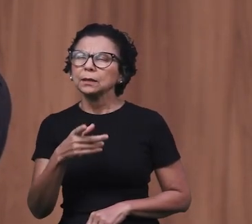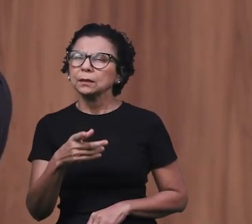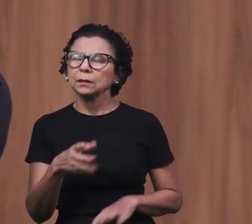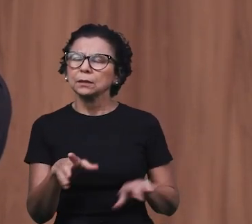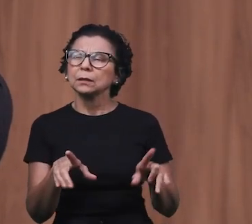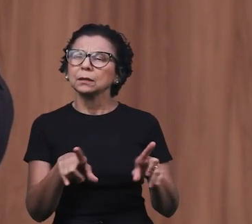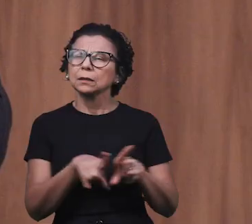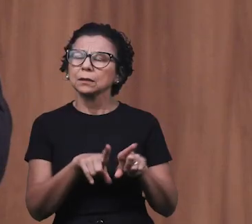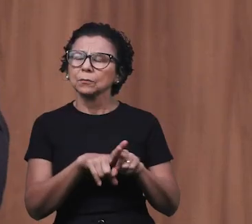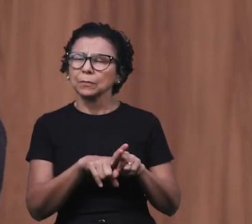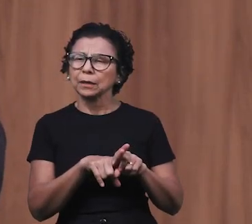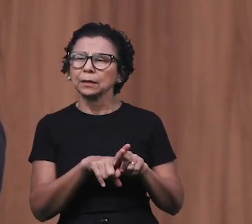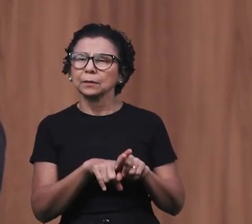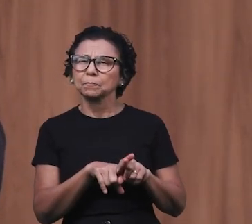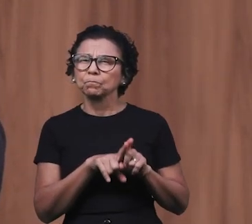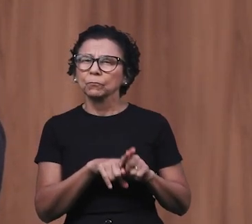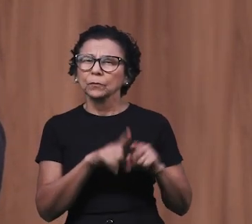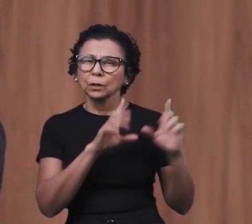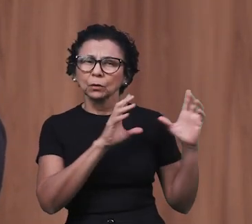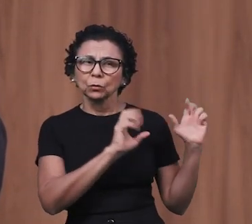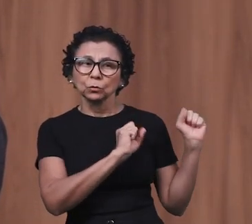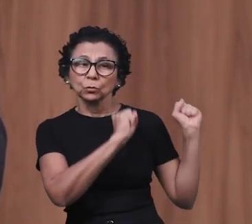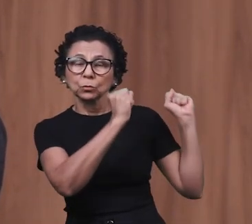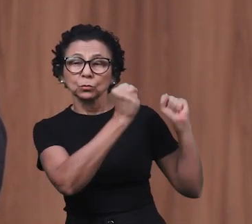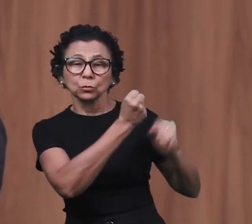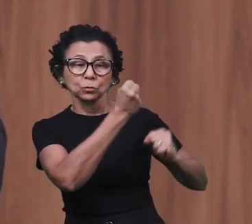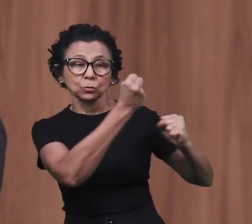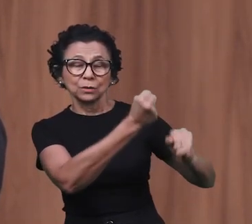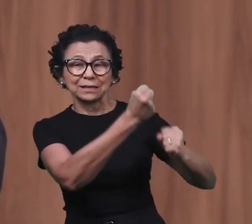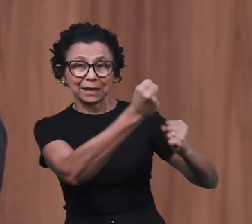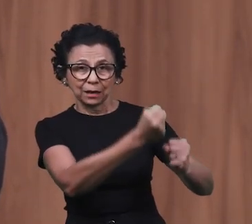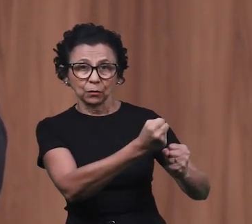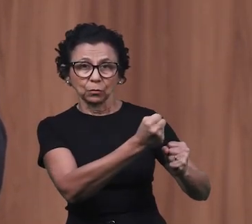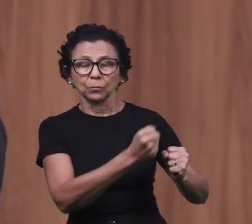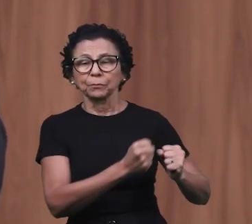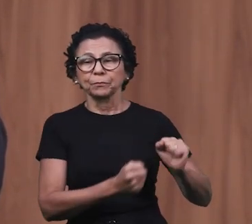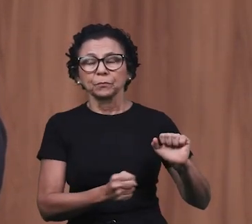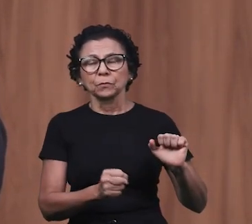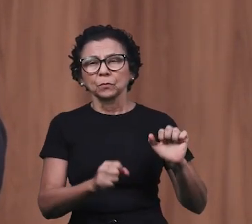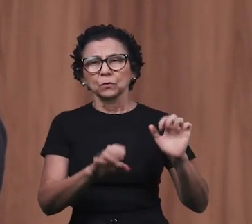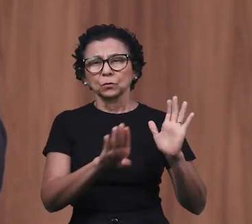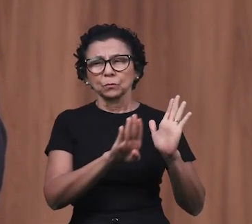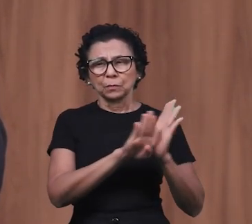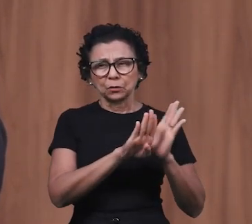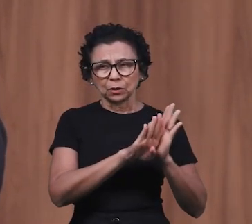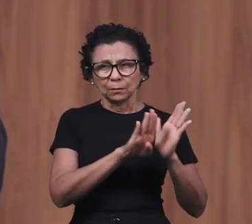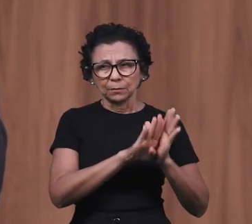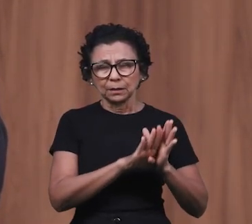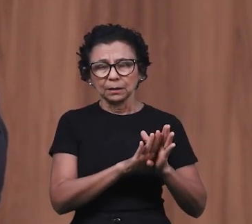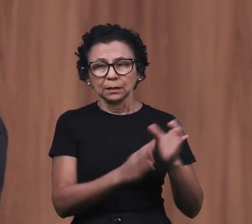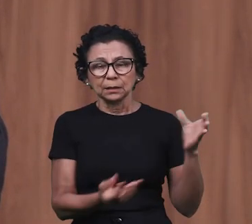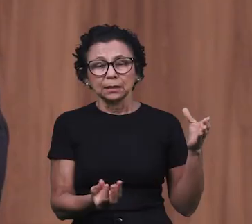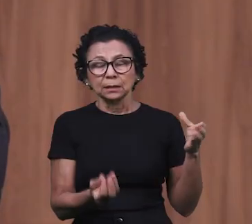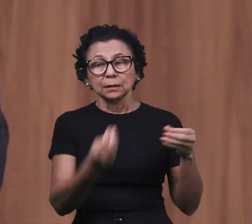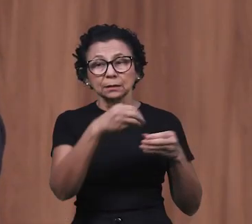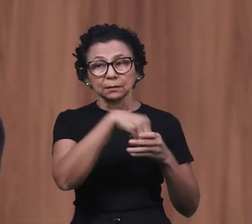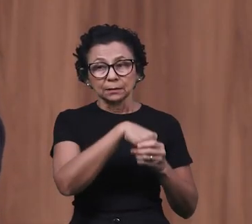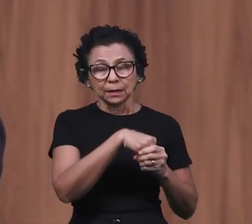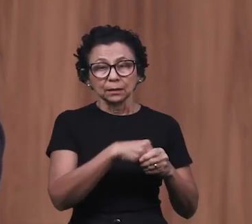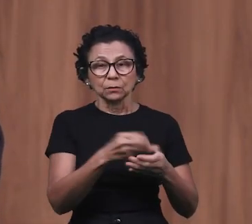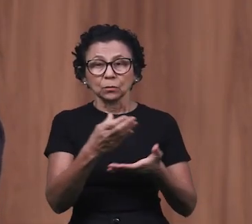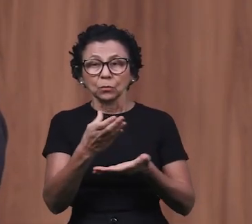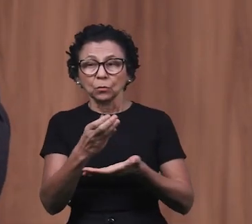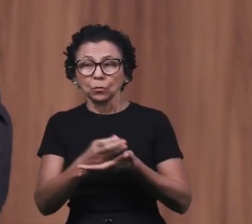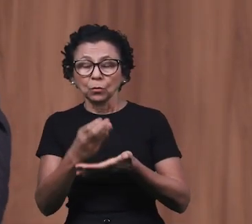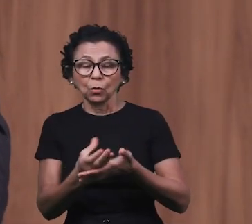ele tomava, né, o seu vinho, e colocasse ali exatamente na bagagem que Benjamim